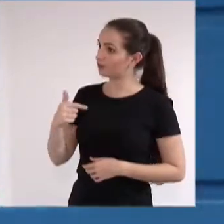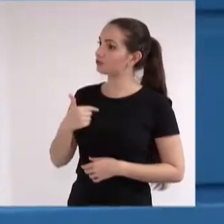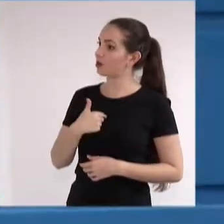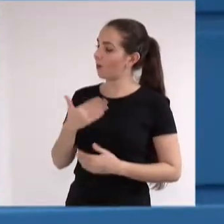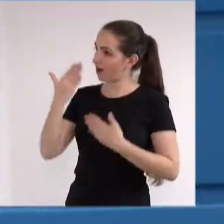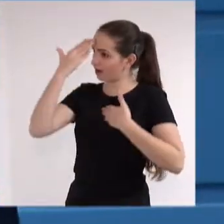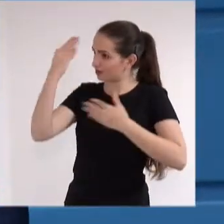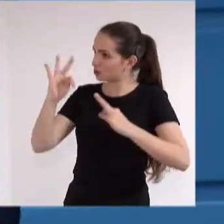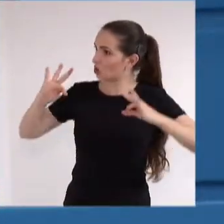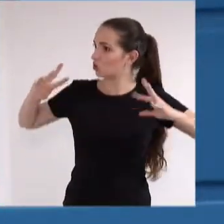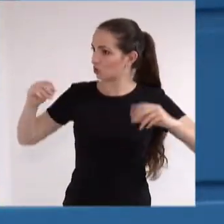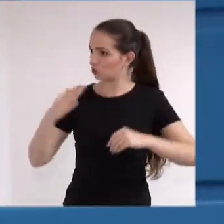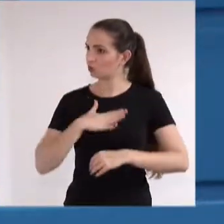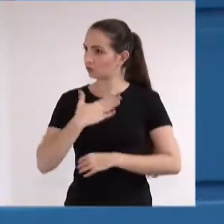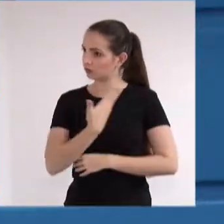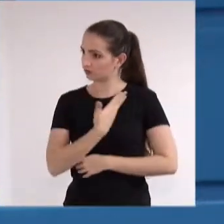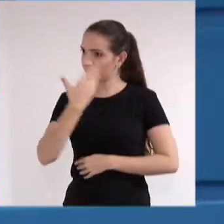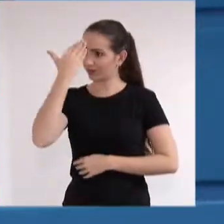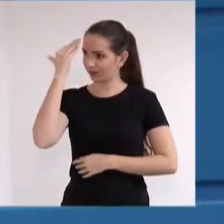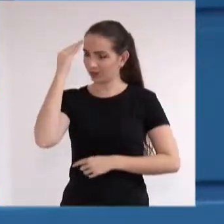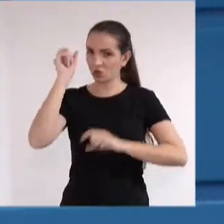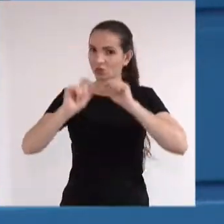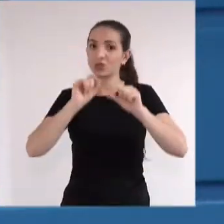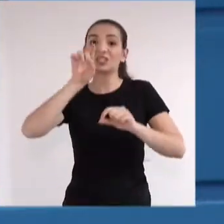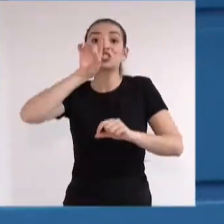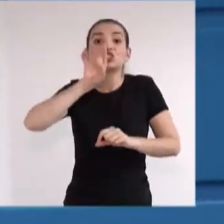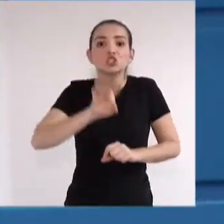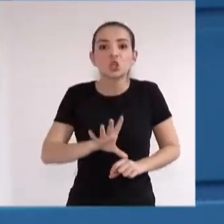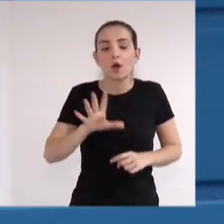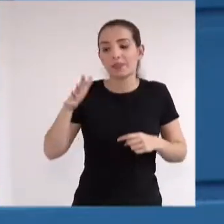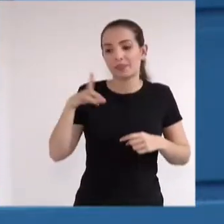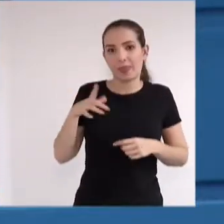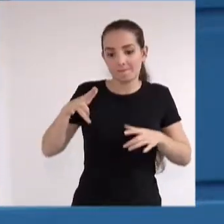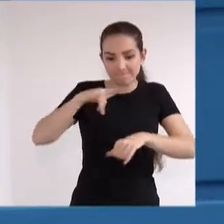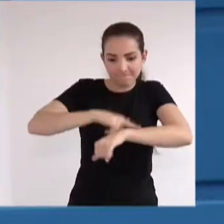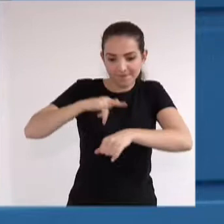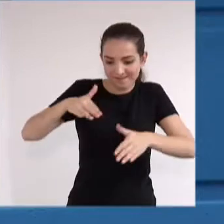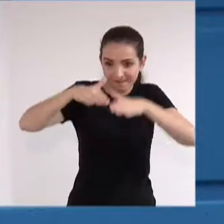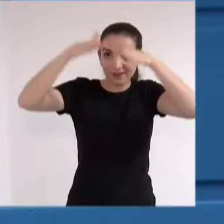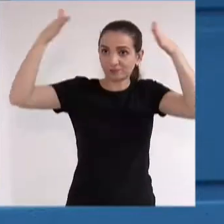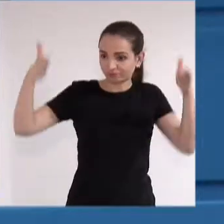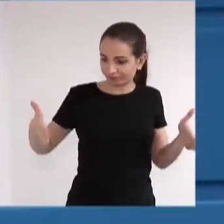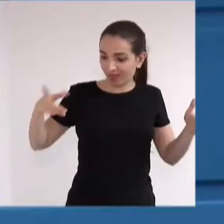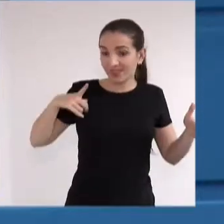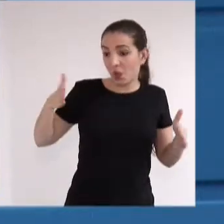entenderam que realmente é apenas um botãozinho num